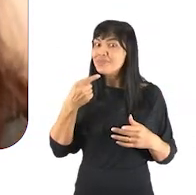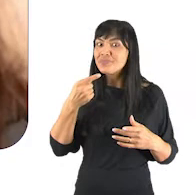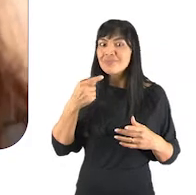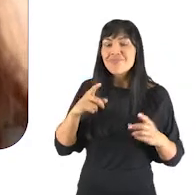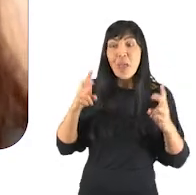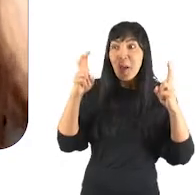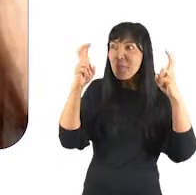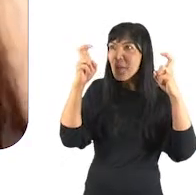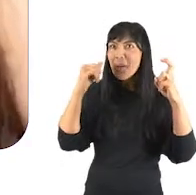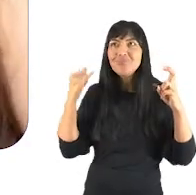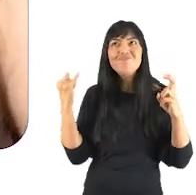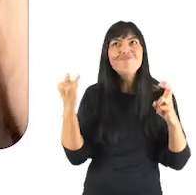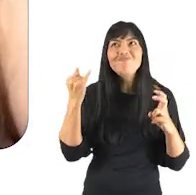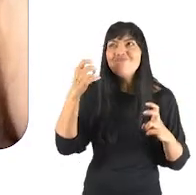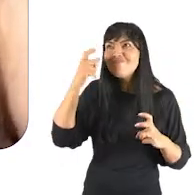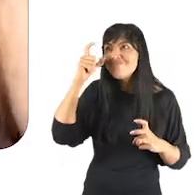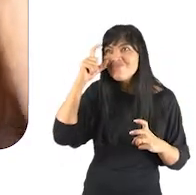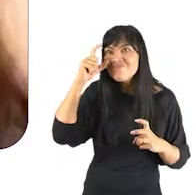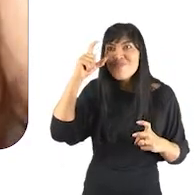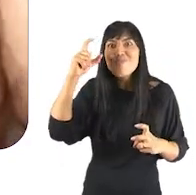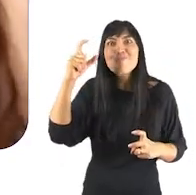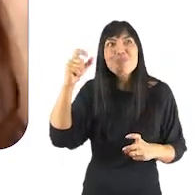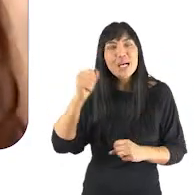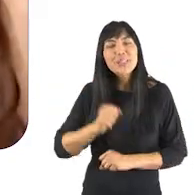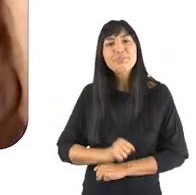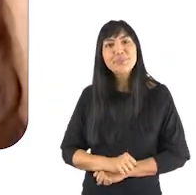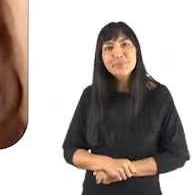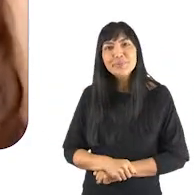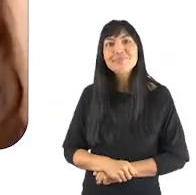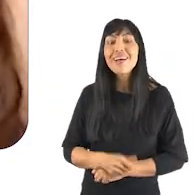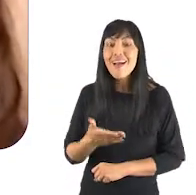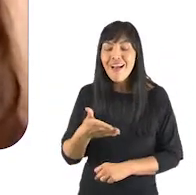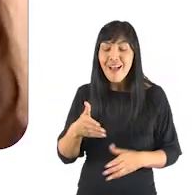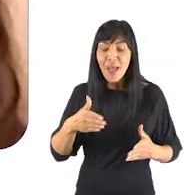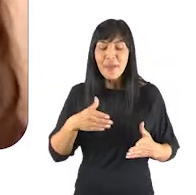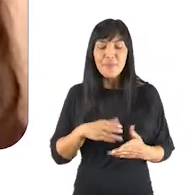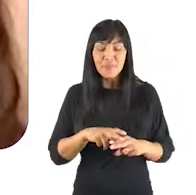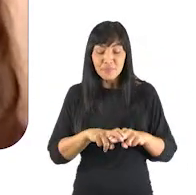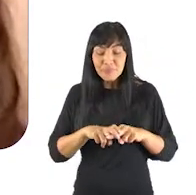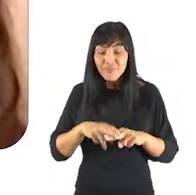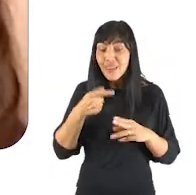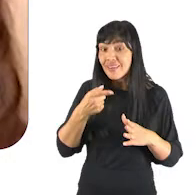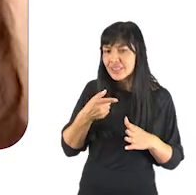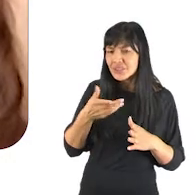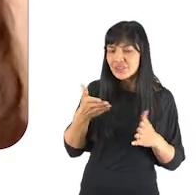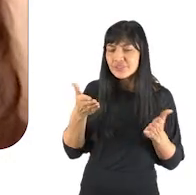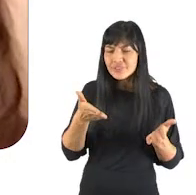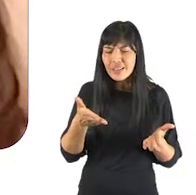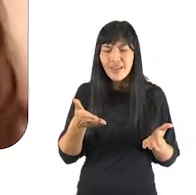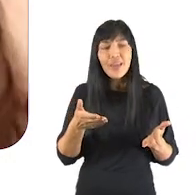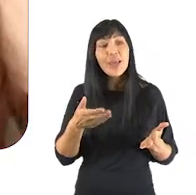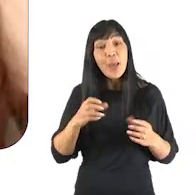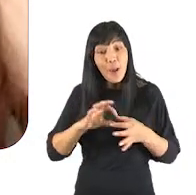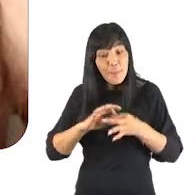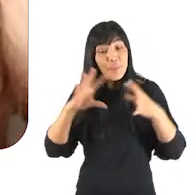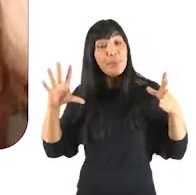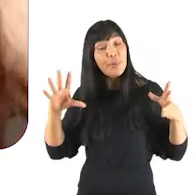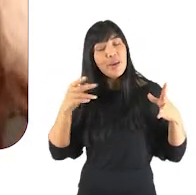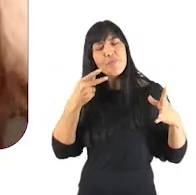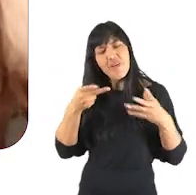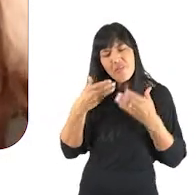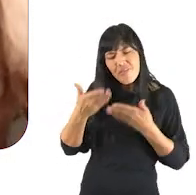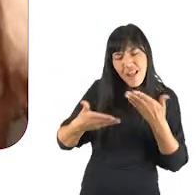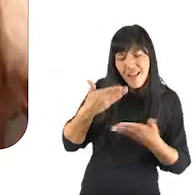que tanto nos interessa nesse momento, né? A gente fica aí à disposição para a gente falar mais, quem sabe uma